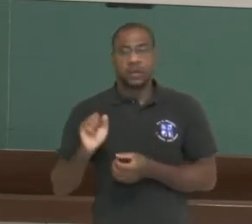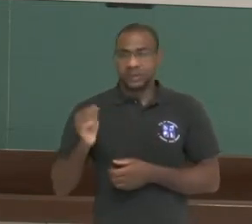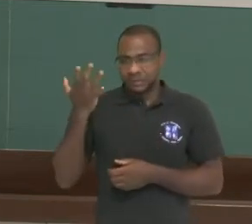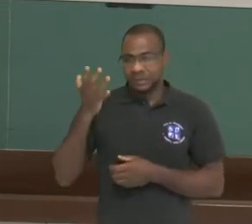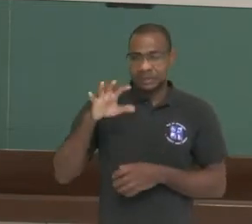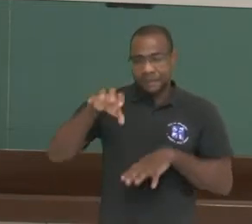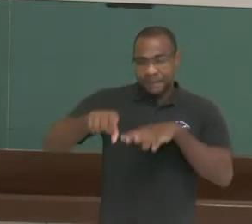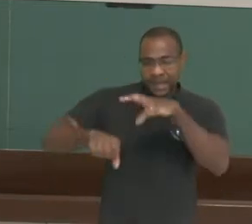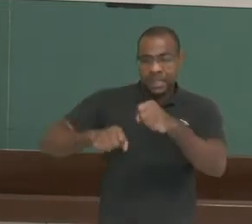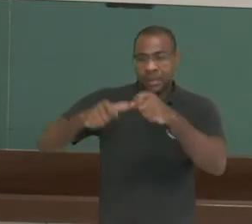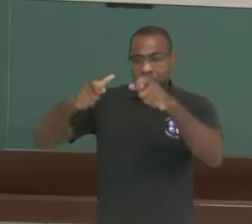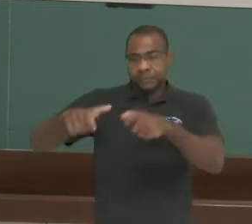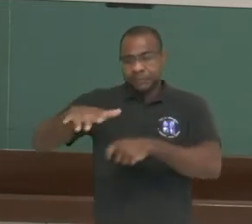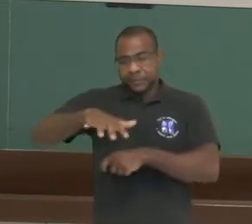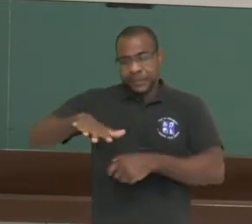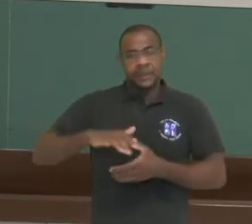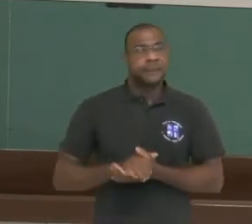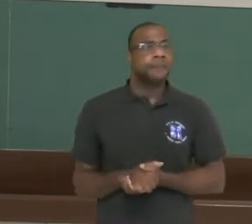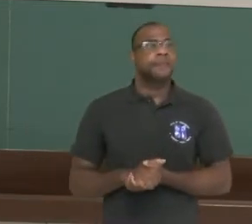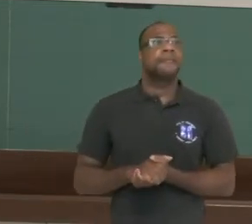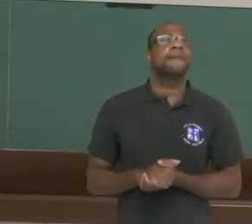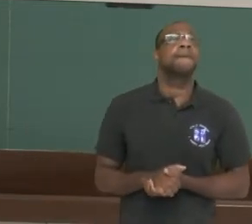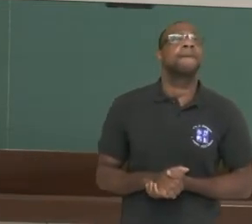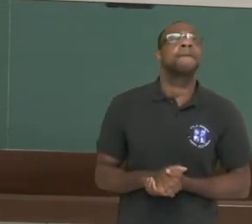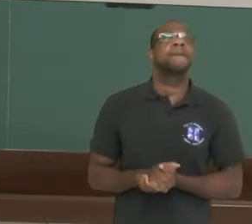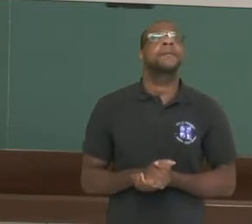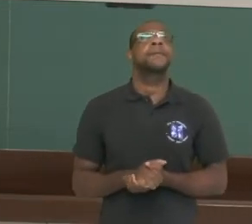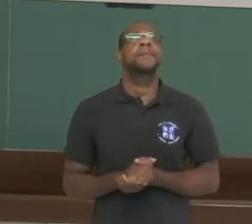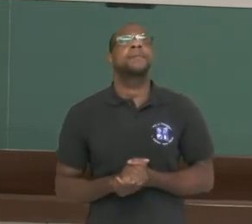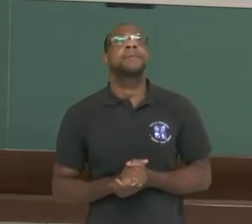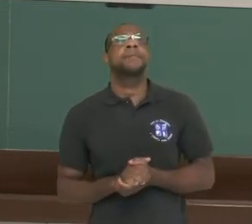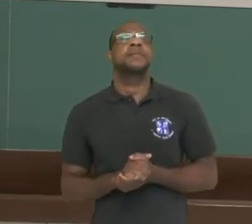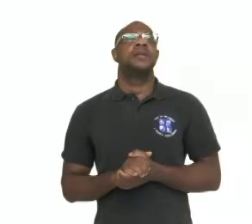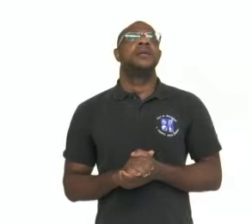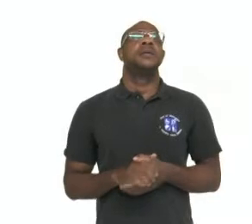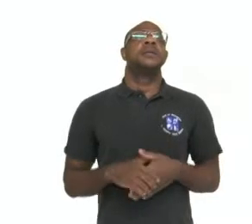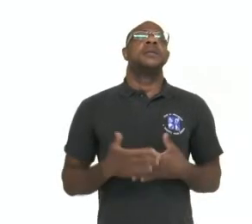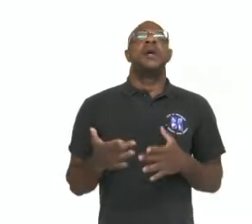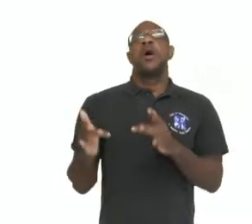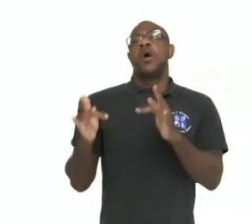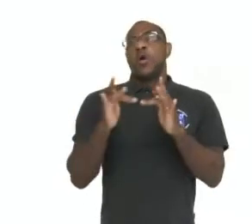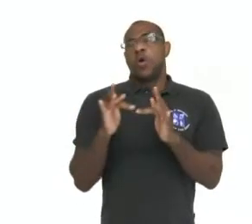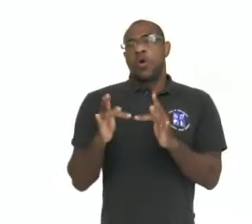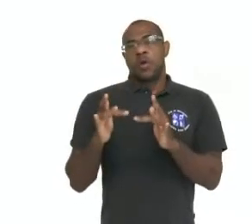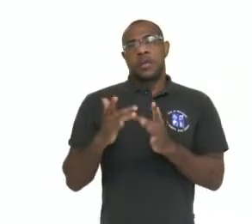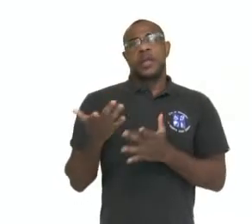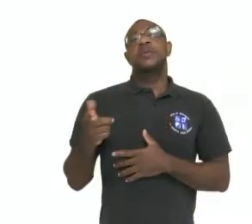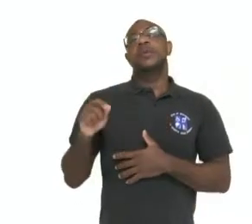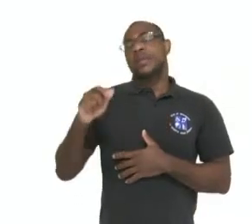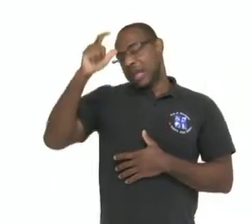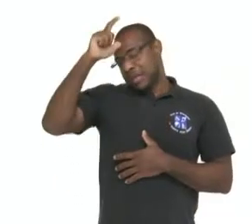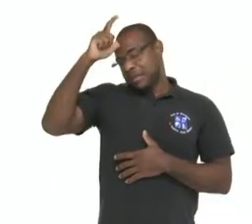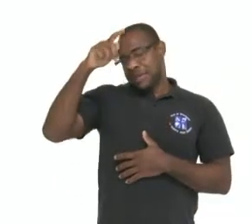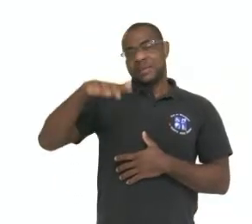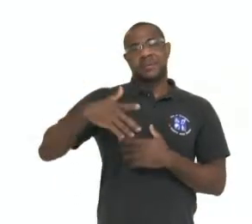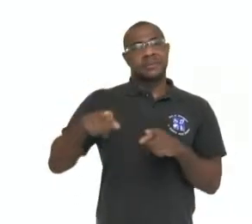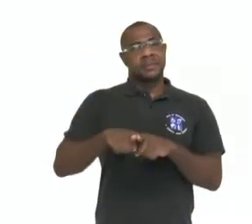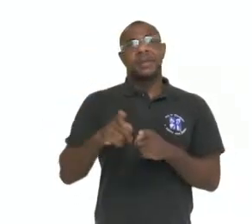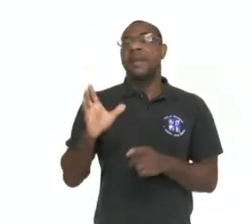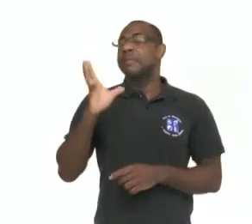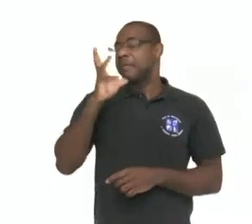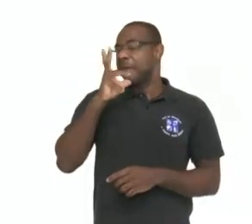faz essa técnica da emboscada, não dá muito certo não. Os contatos entre os romanos e germanos foram demorados e